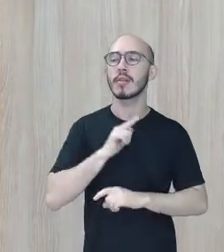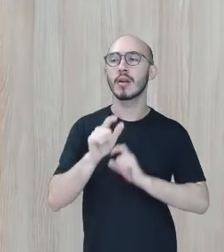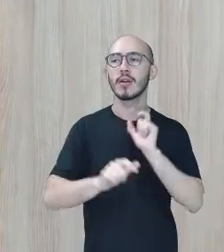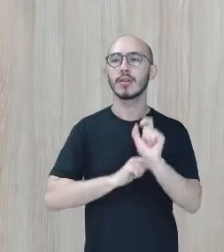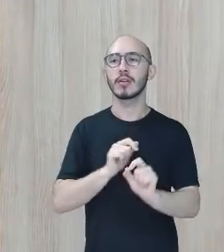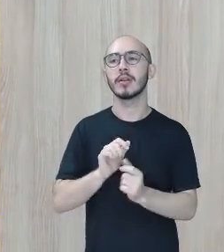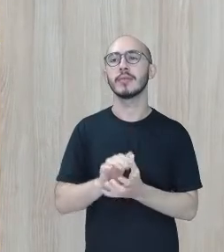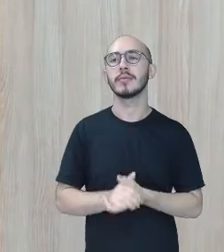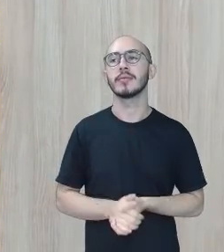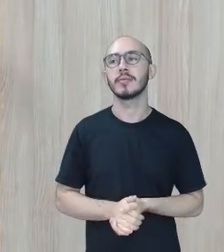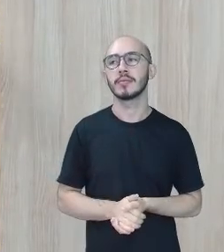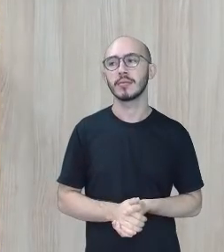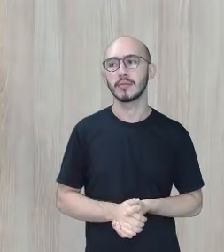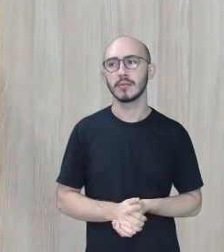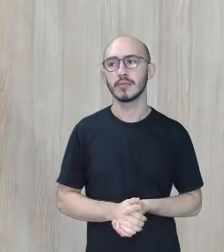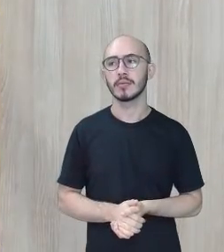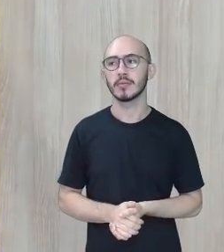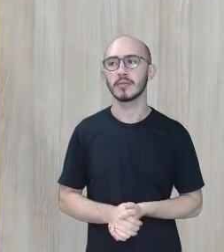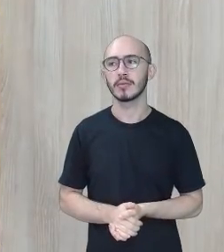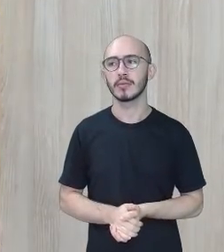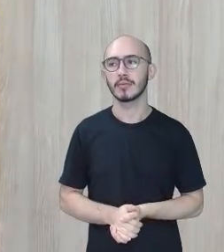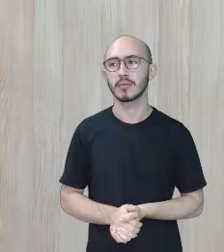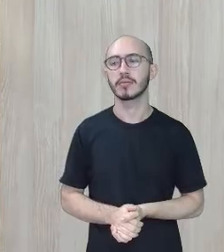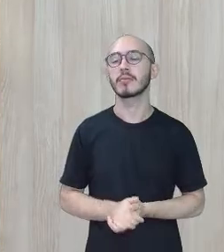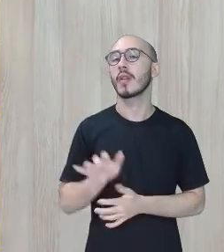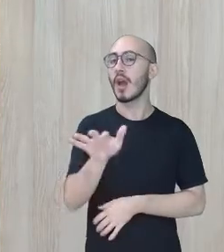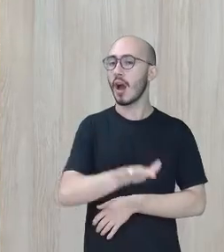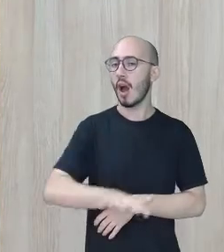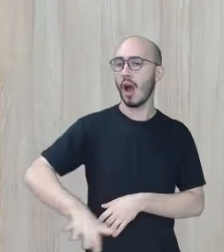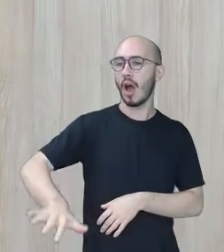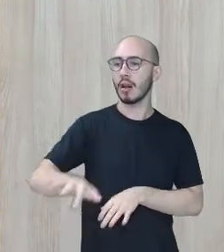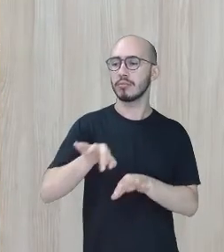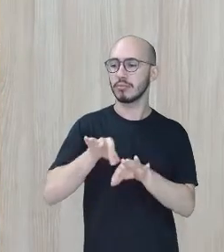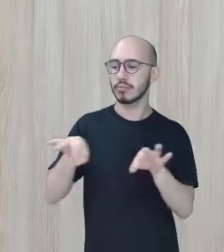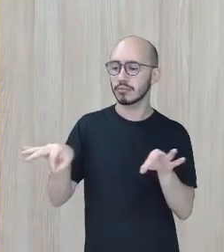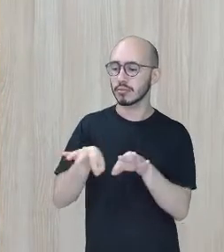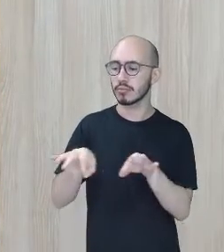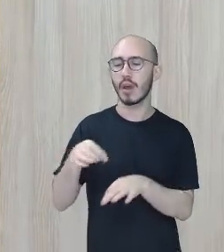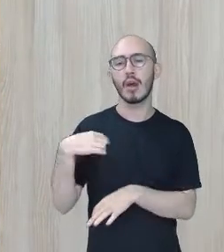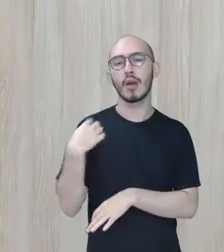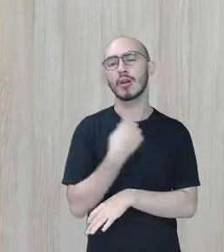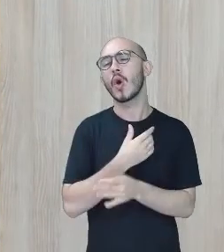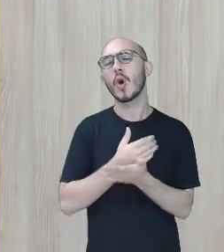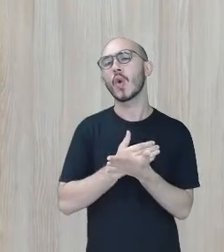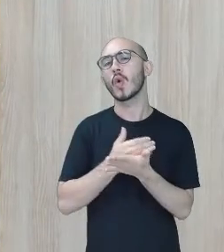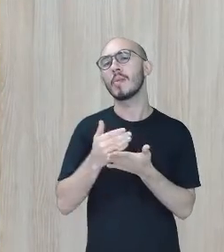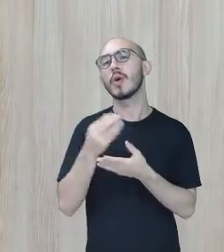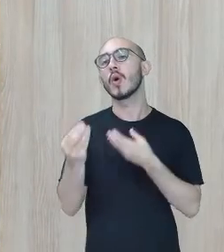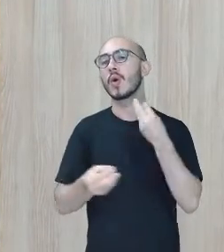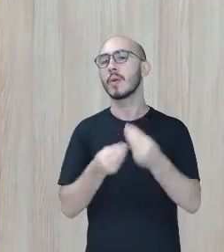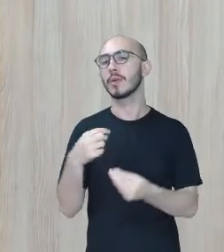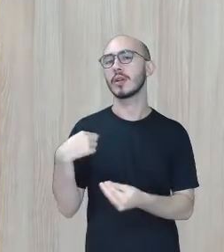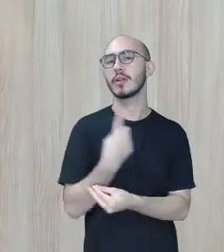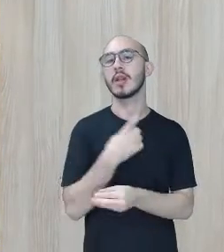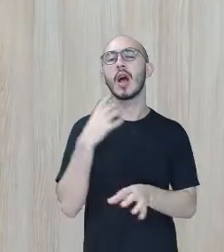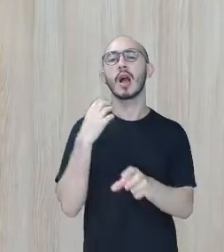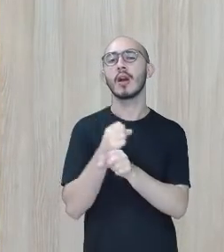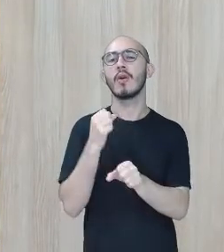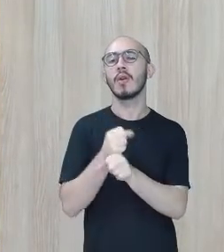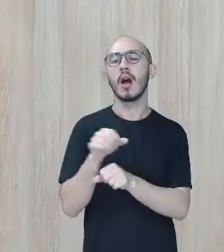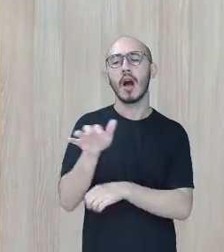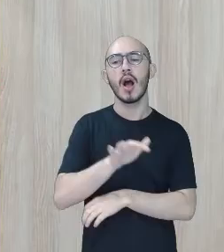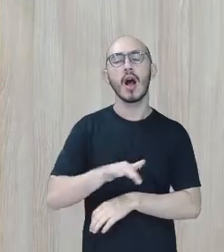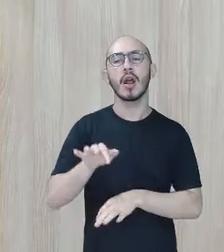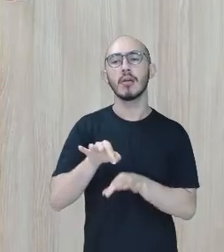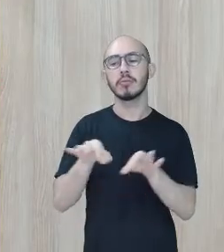aí a relação, né, das medidas de área e depois a gente começou a ver como é que a gente faz para calcular a área de